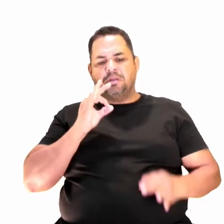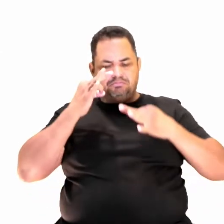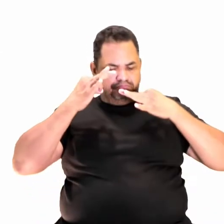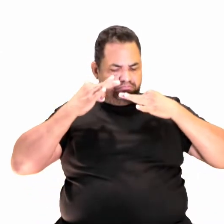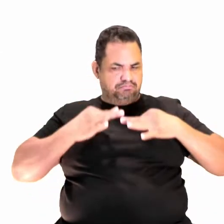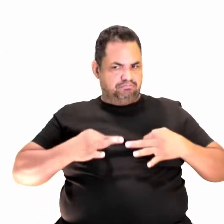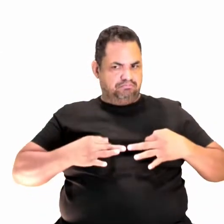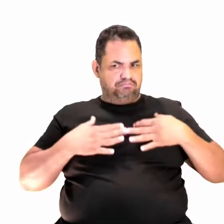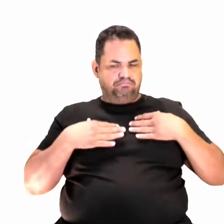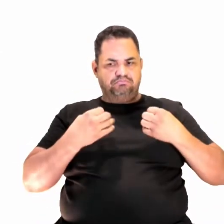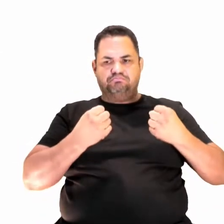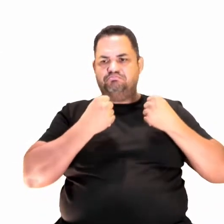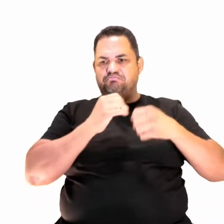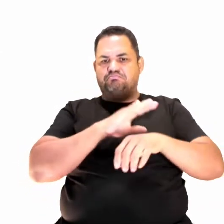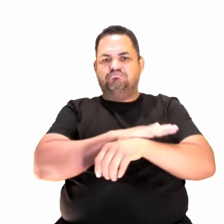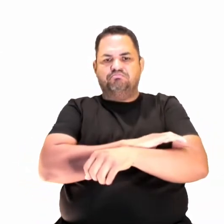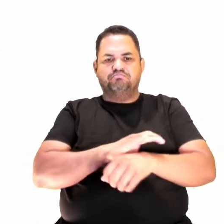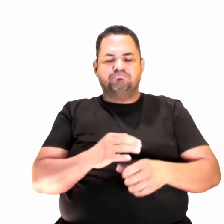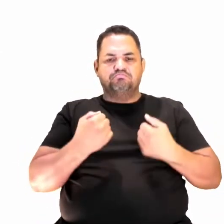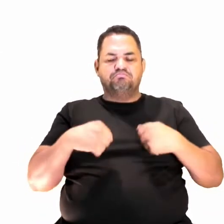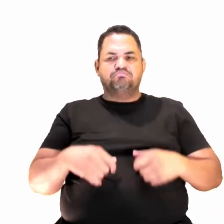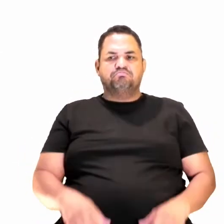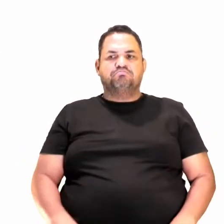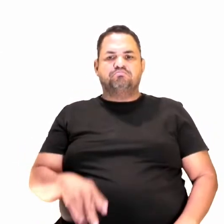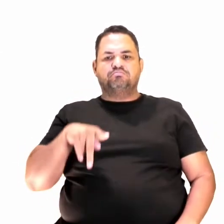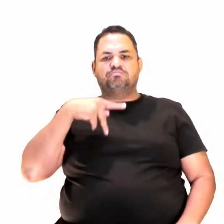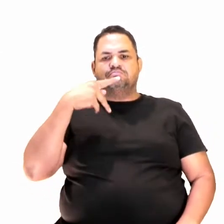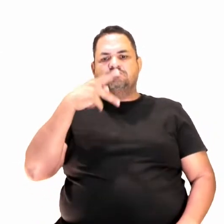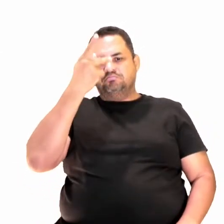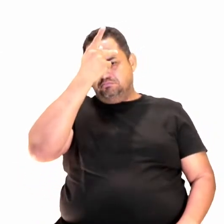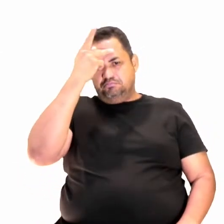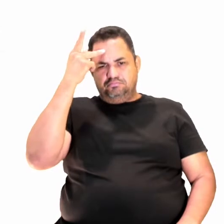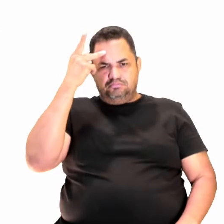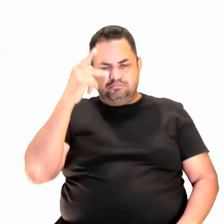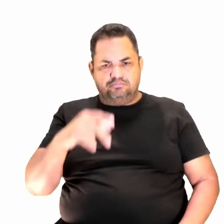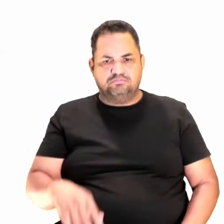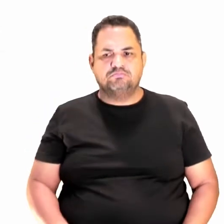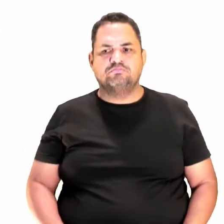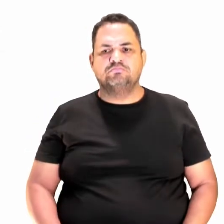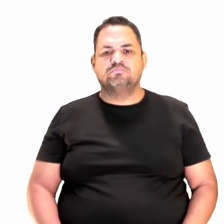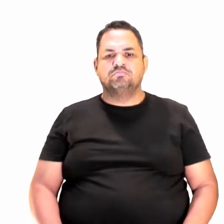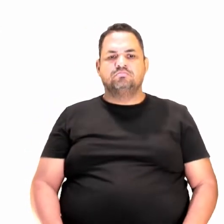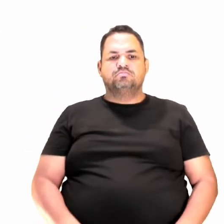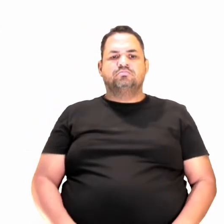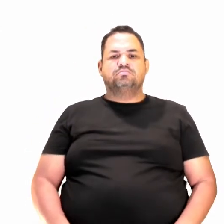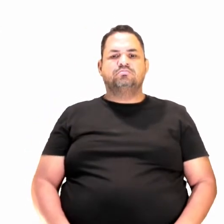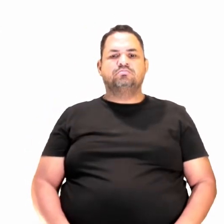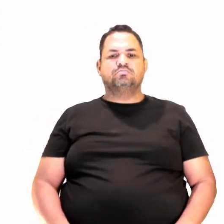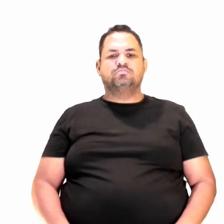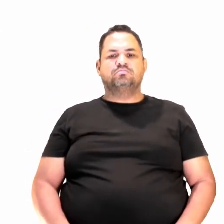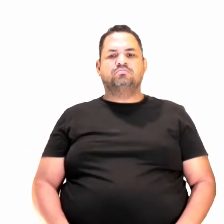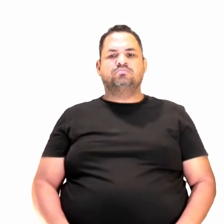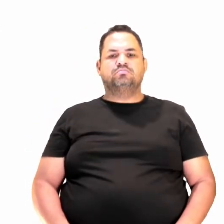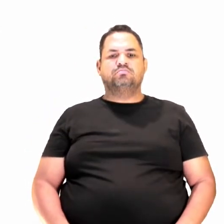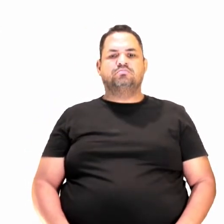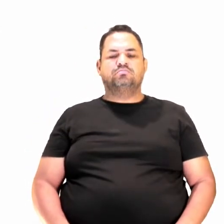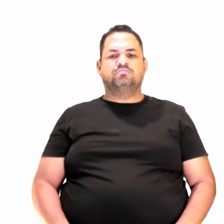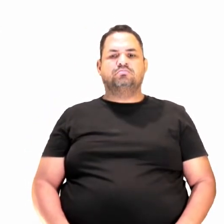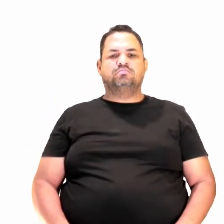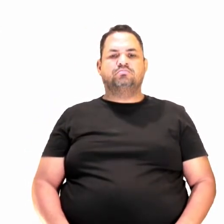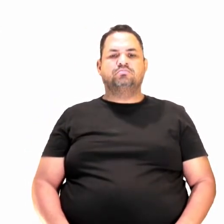corpo esbelto, dizemos que essa pessoa é slim, slender. Esse esbelto aí não é aquela coisa, gente, não entendem assim, o